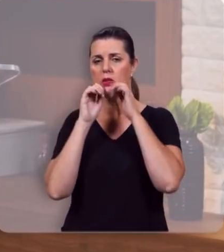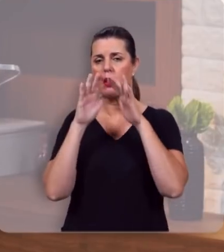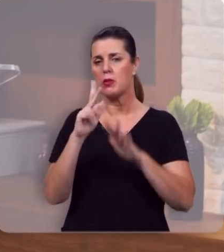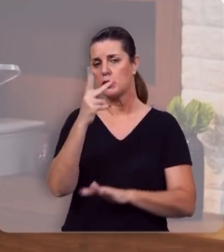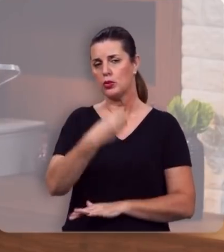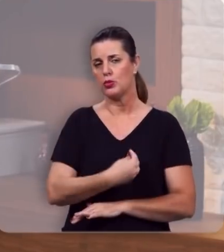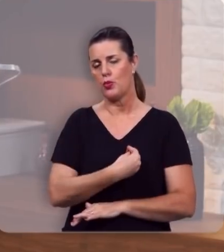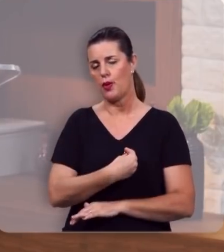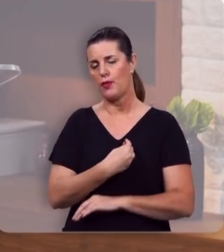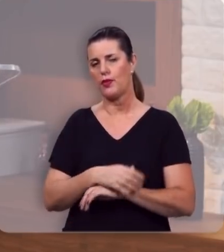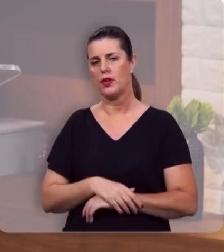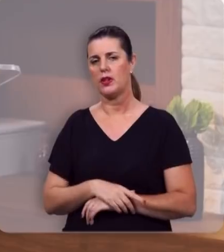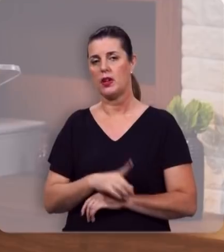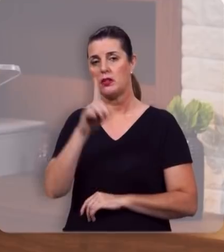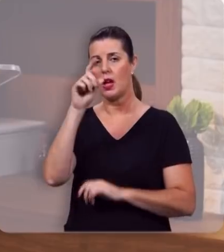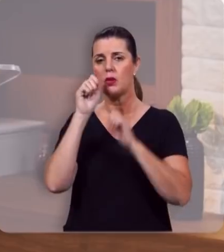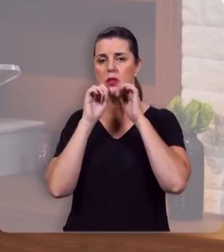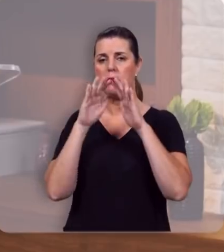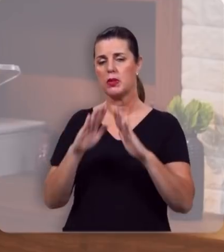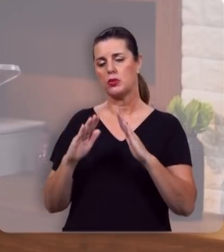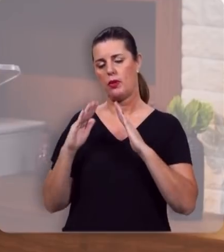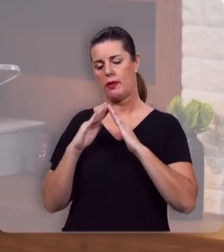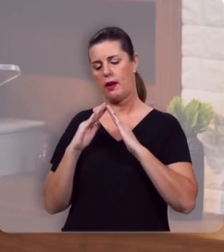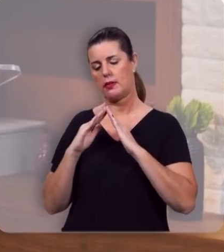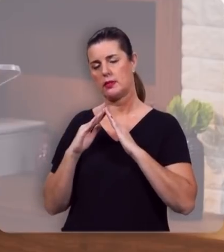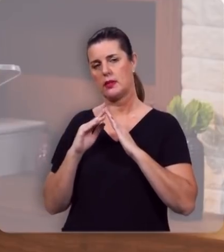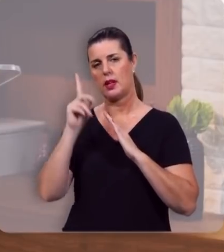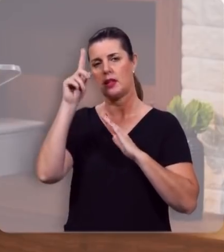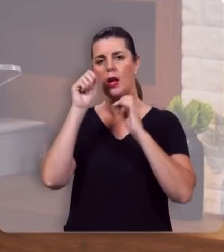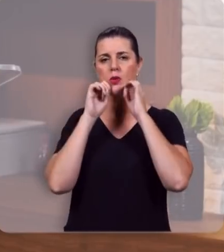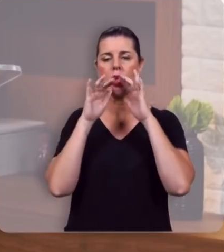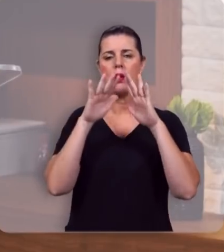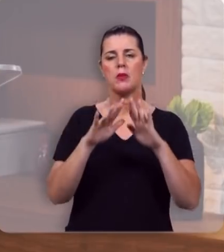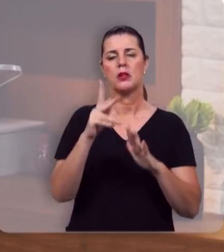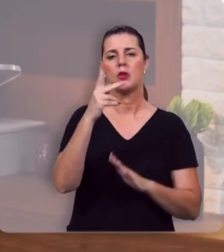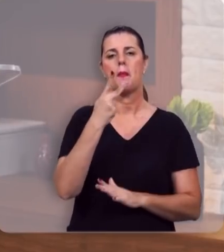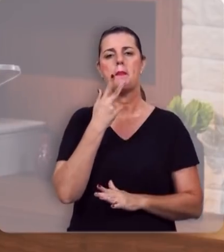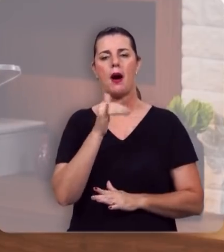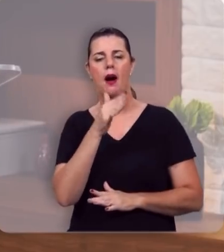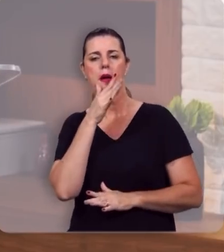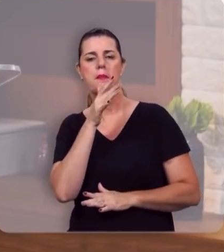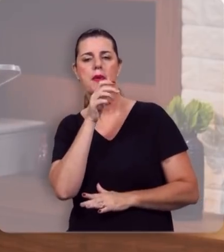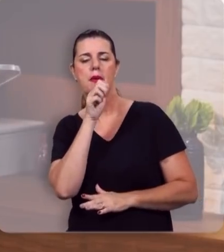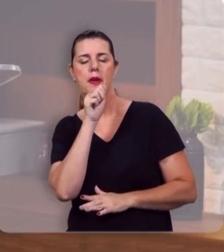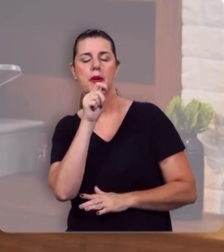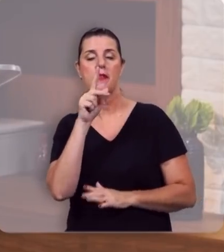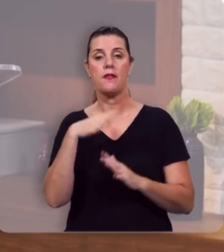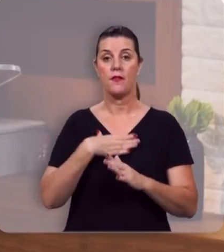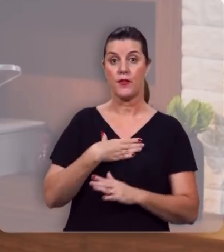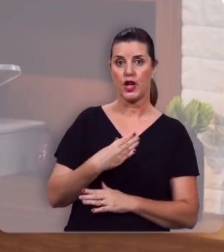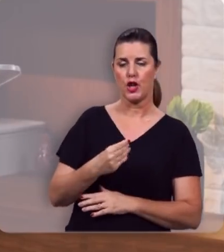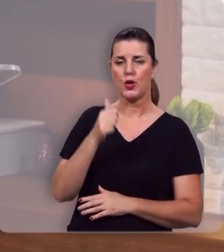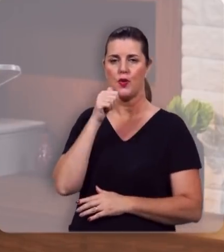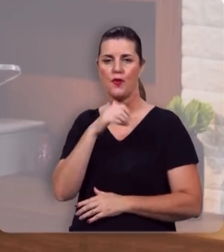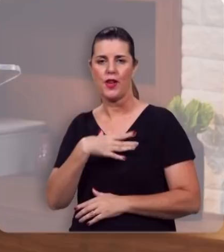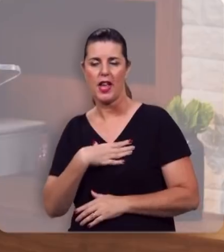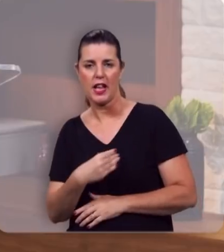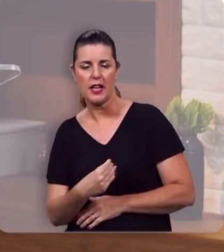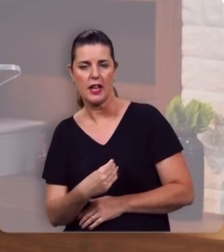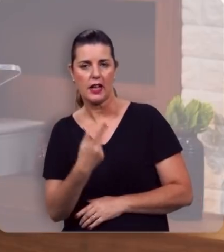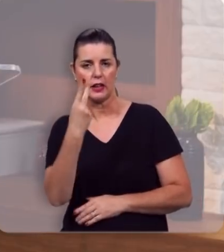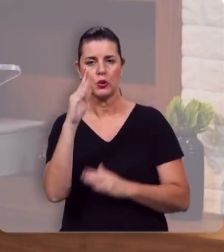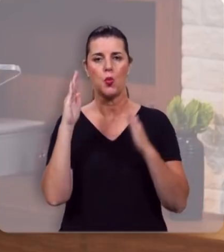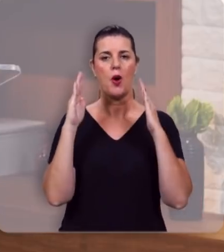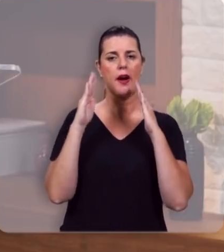sua vida. Deus abençoe seu lar. Deus abençoe você, pai, você, mãe, você, filho, você, filha, que a